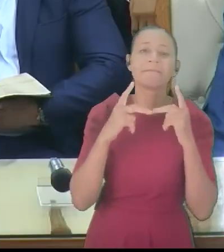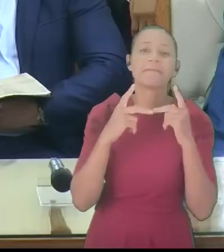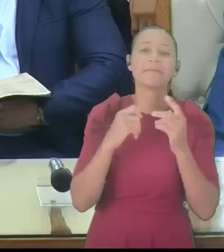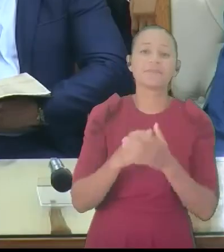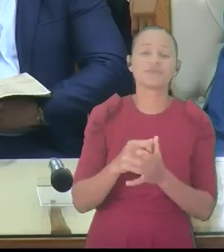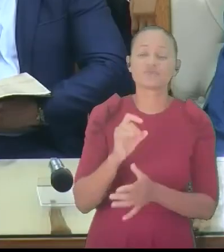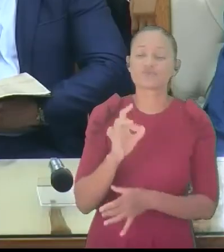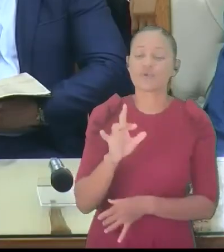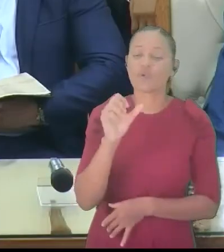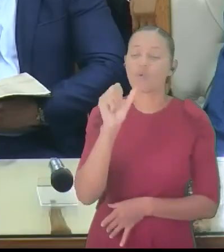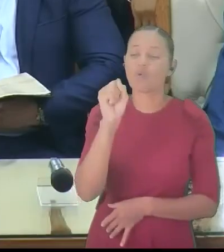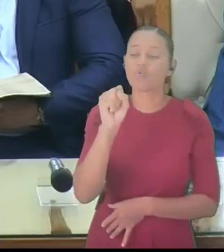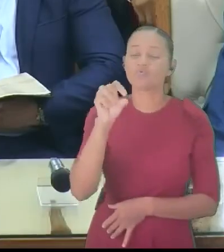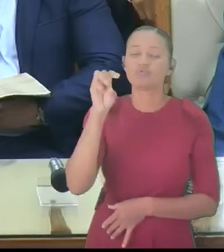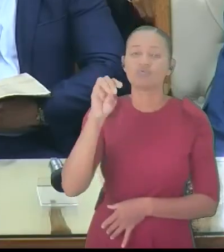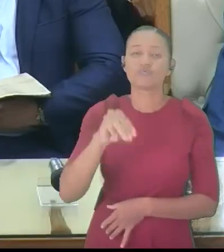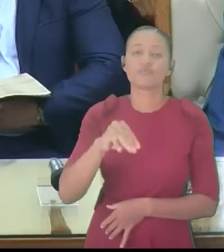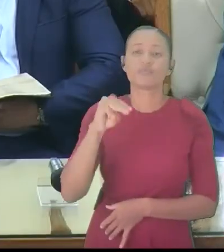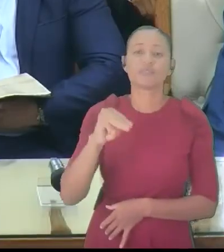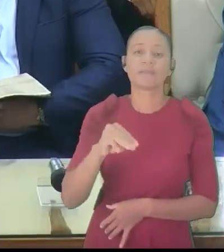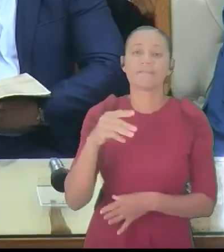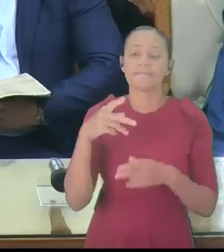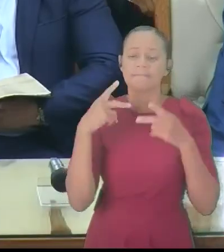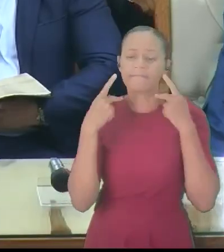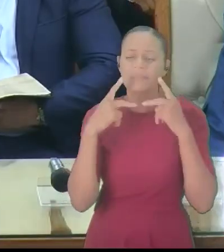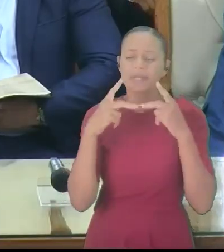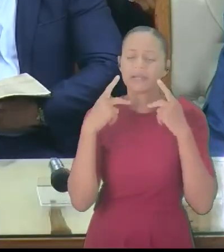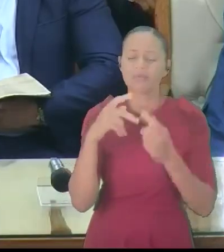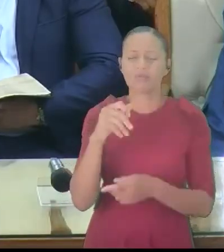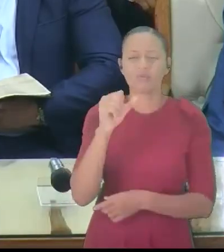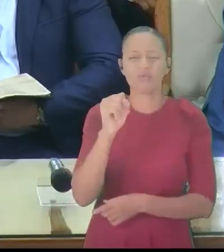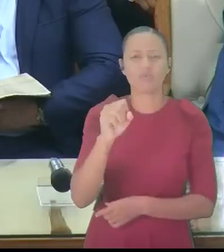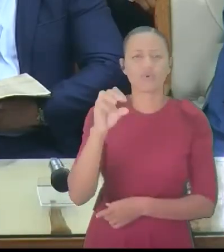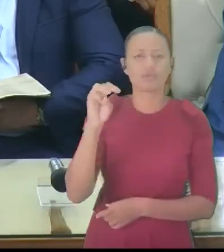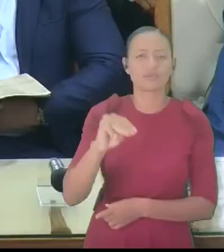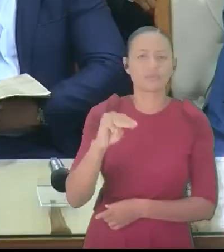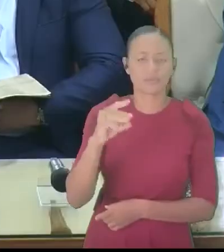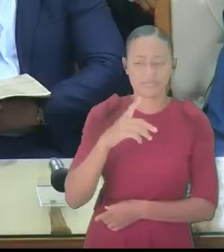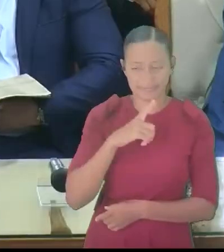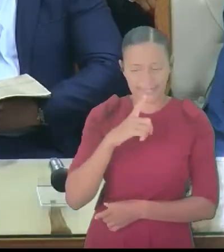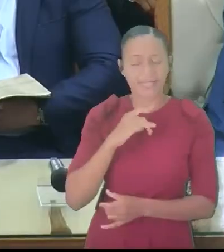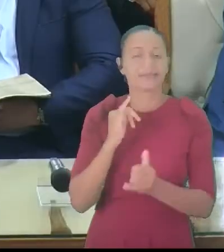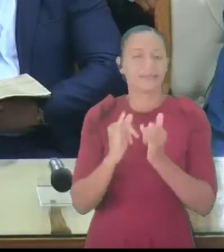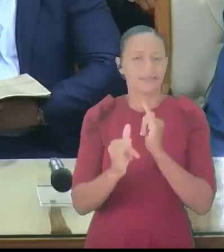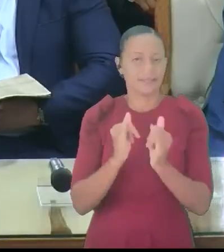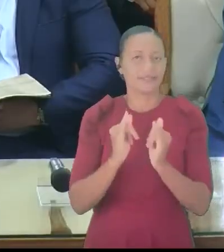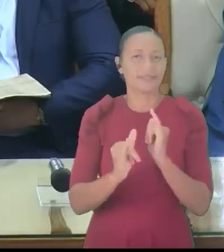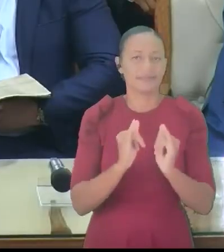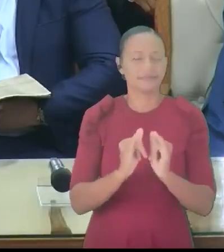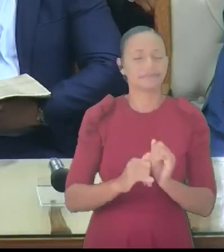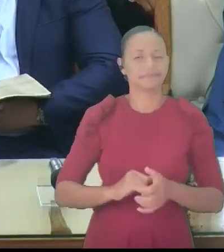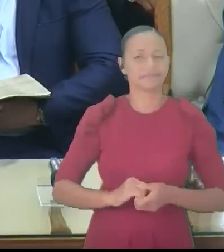8 minutos, que os sacerdotes só pregassem no máximo 8 minutos. Está na internet.